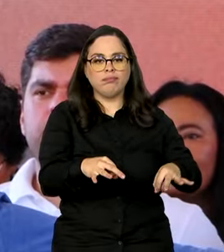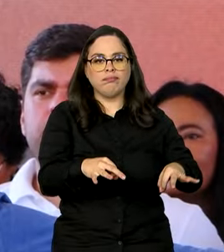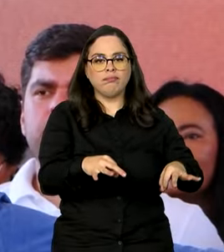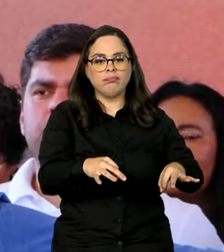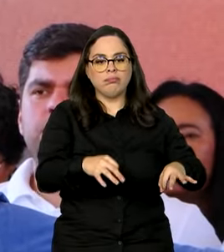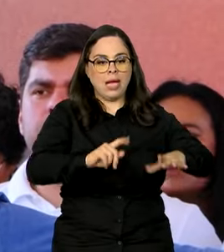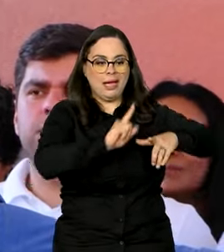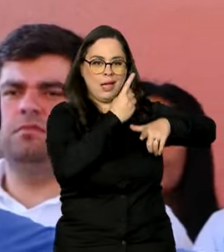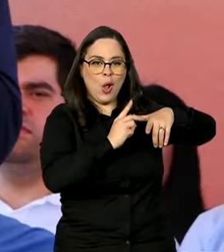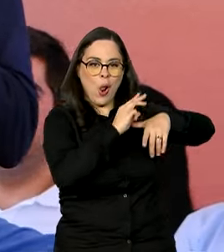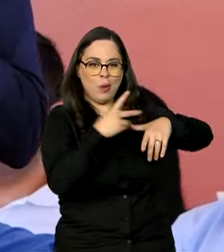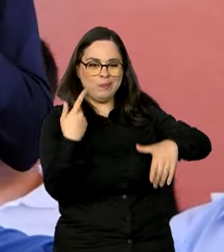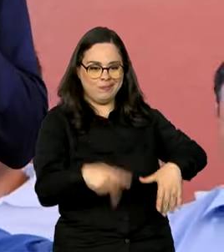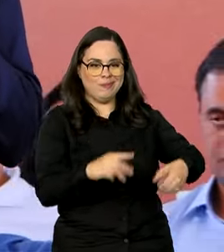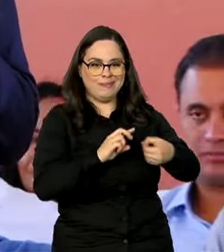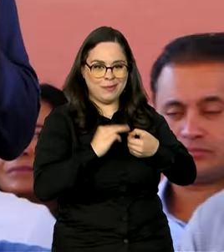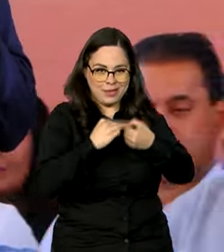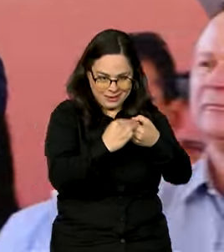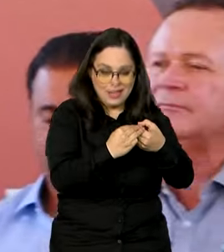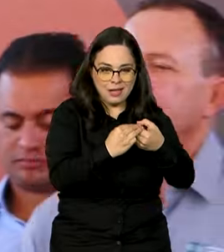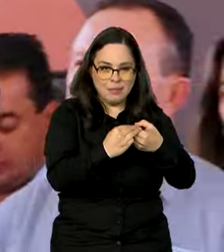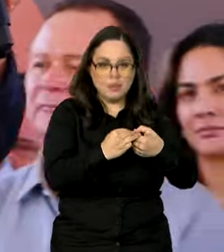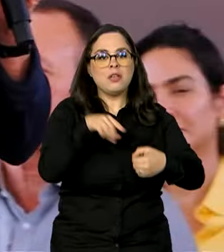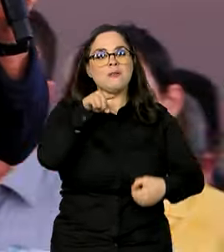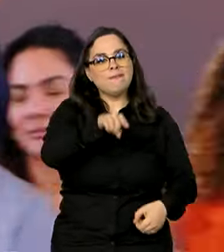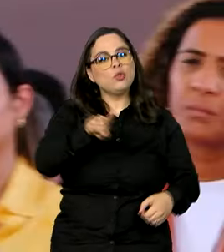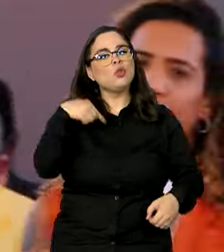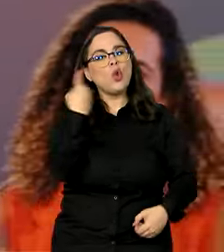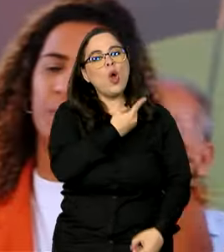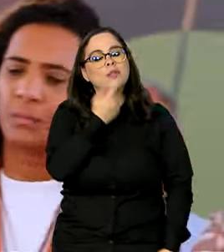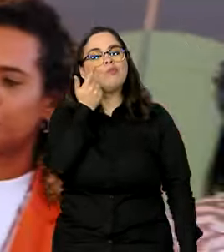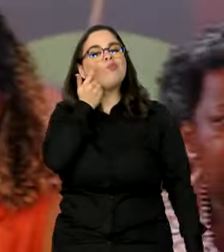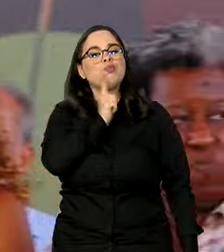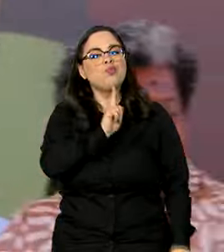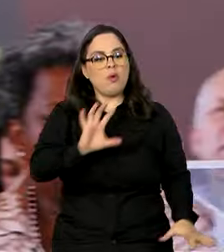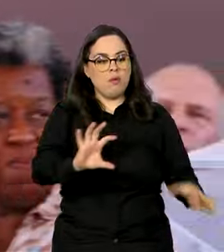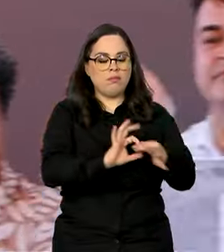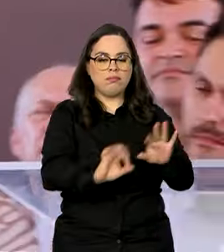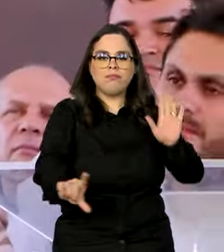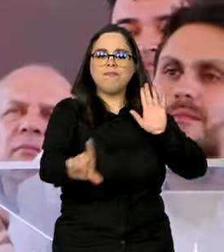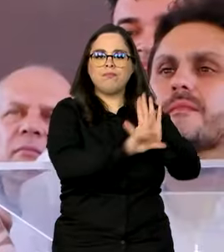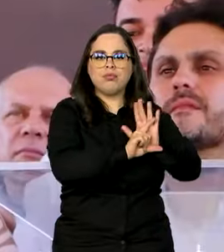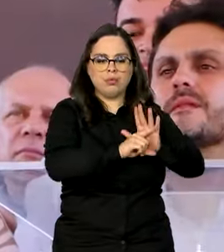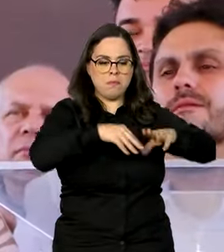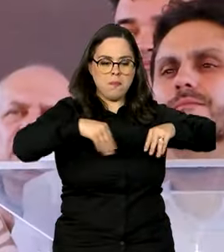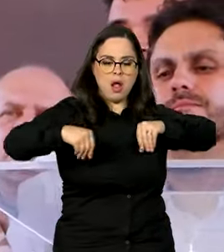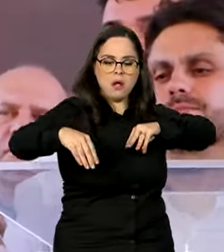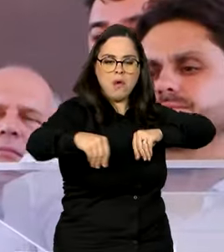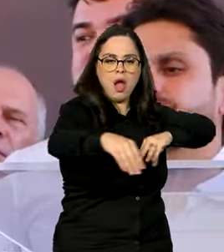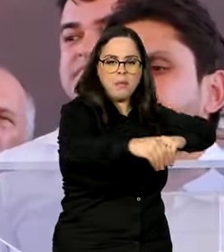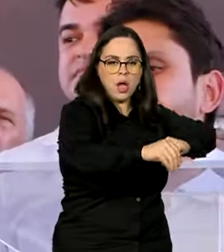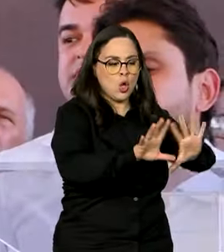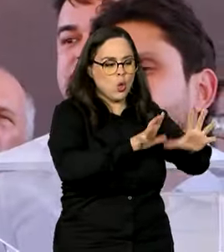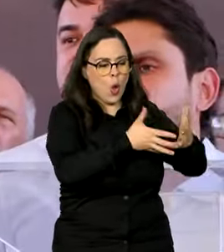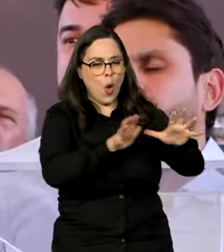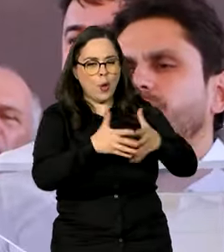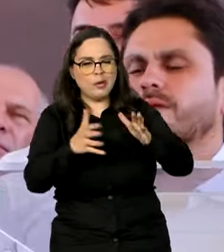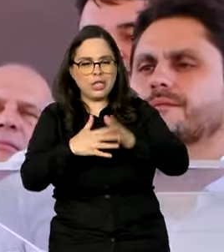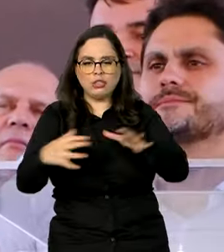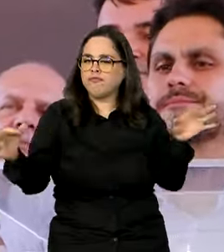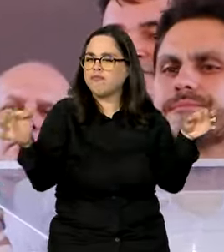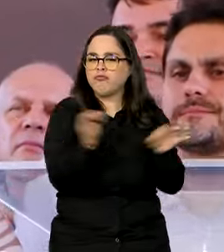quilombo de Alcântara, agora que nós conseguimos legalizar as centenas de comunidades,